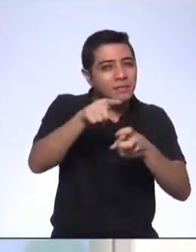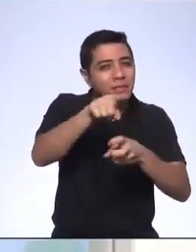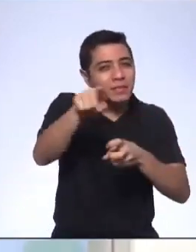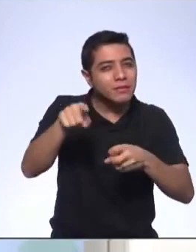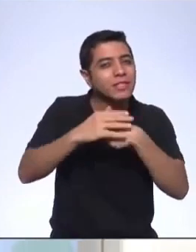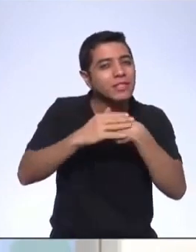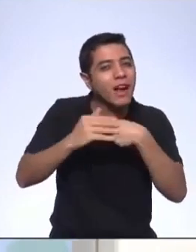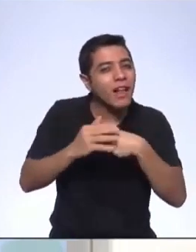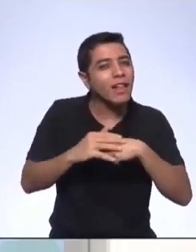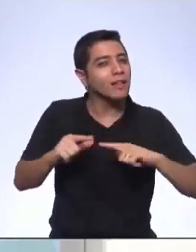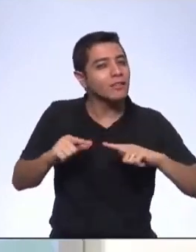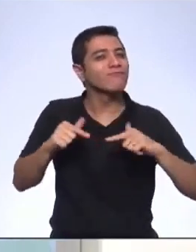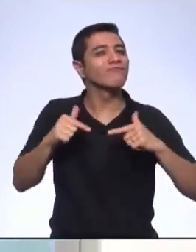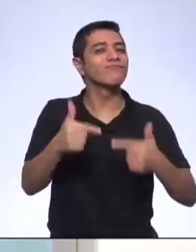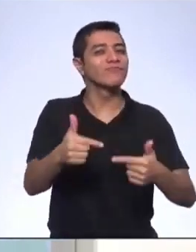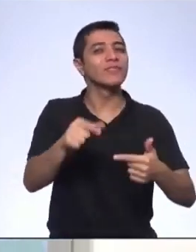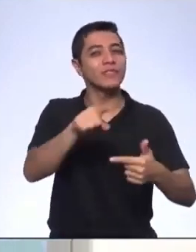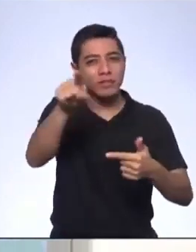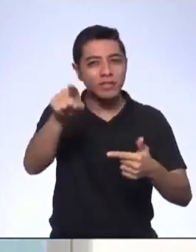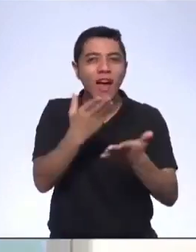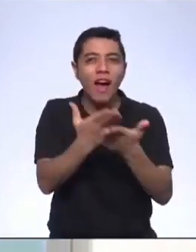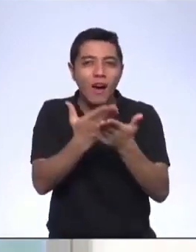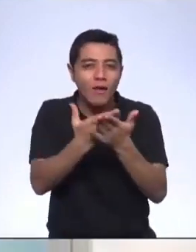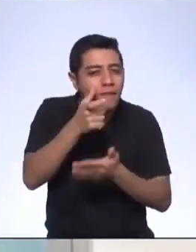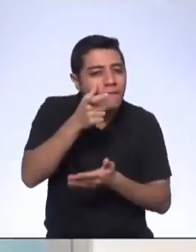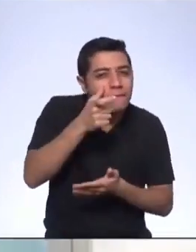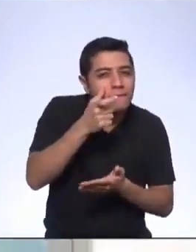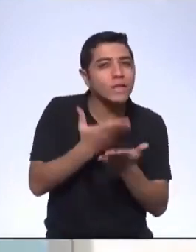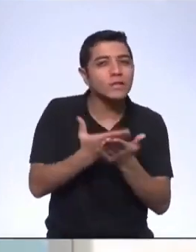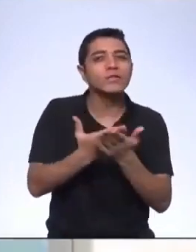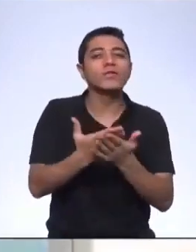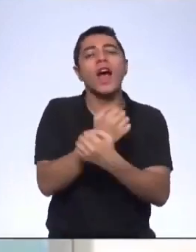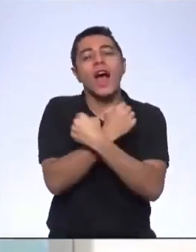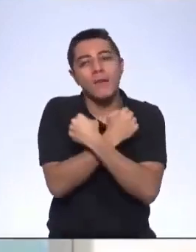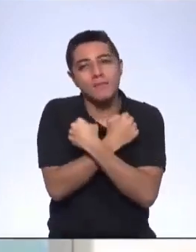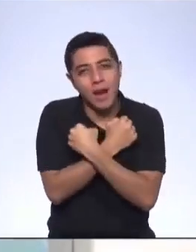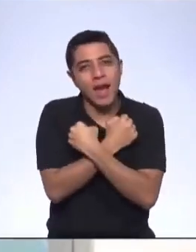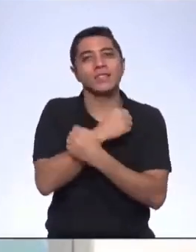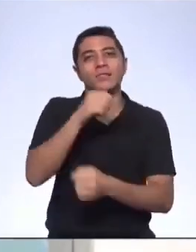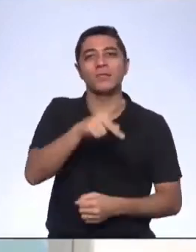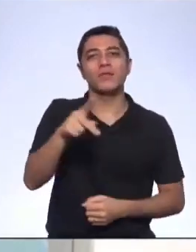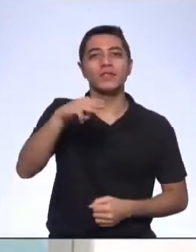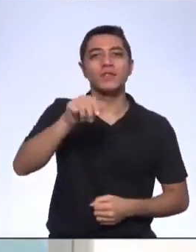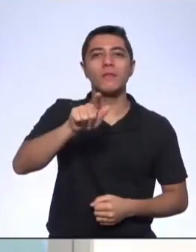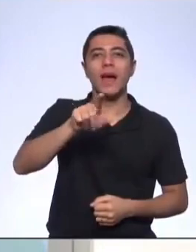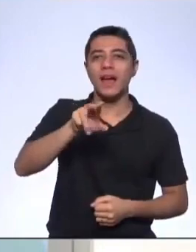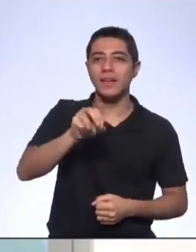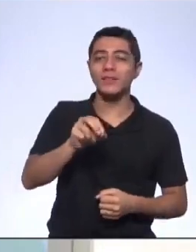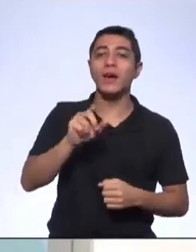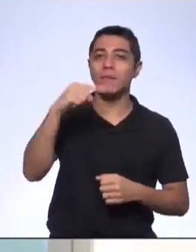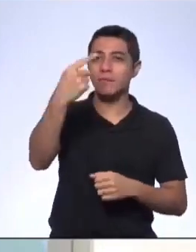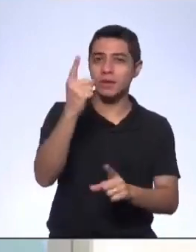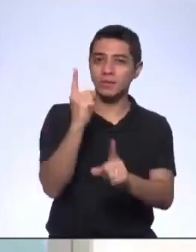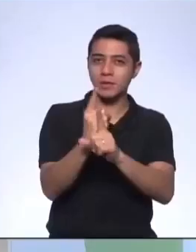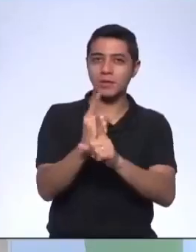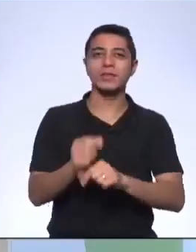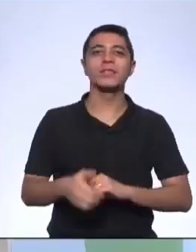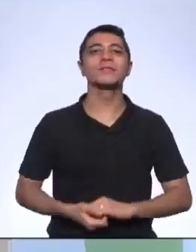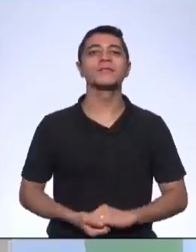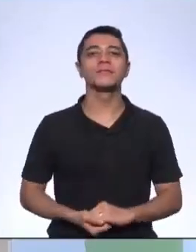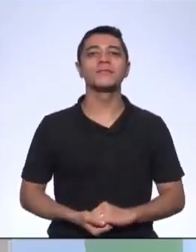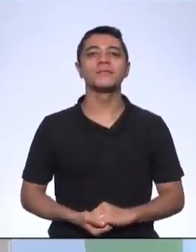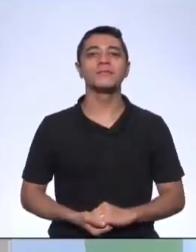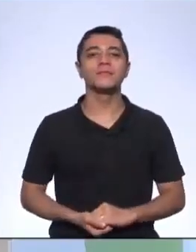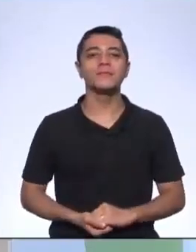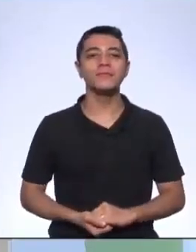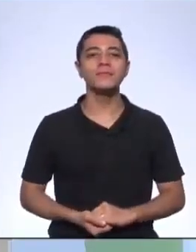o esforço que vocês têm assistindo nossas aulas. Um abração aí do professor Magno, até a próxima. Espero que vocês tenham gostado.